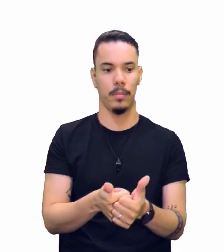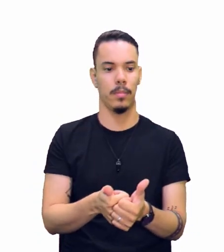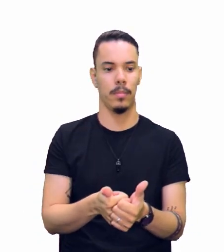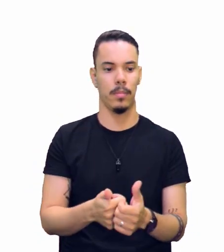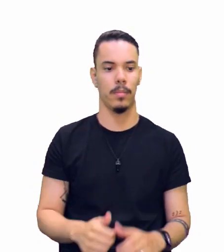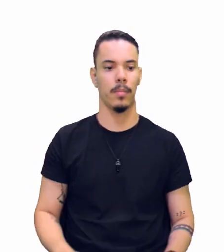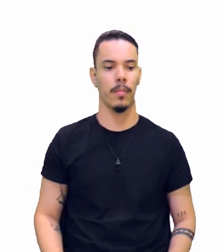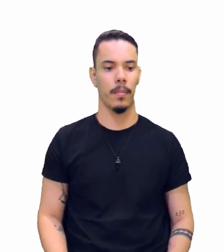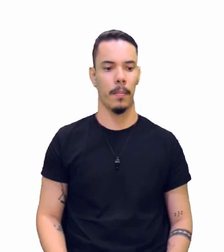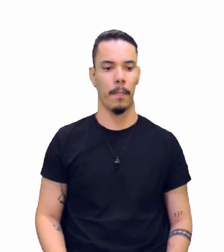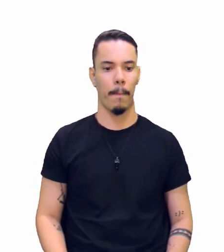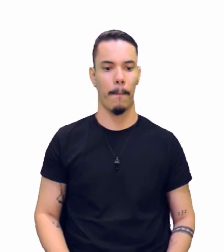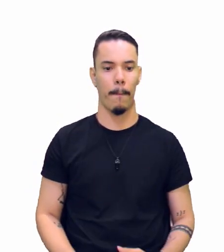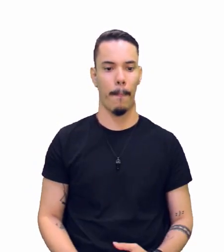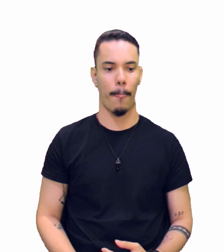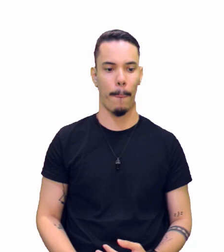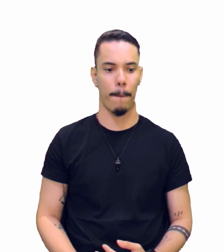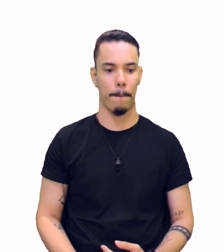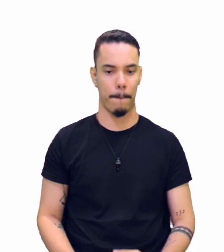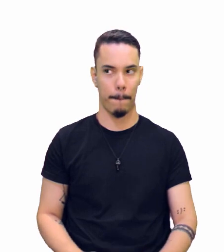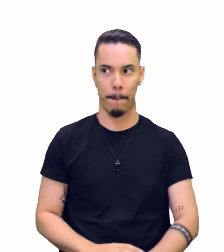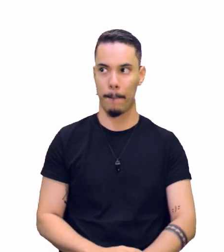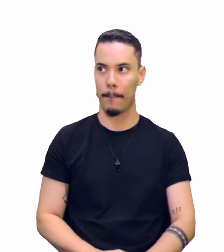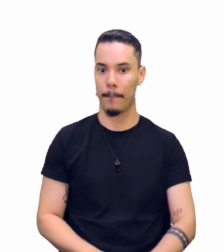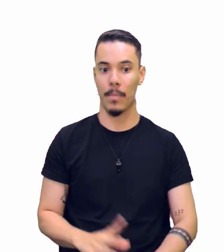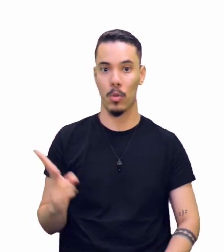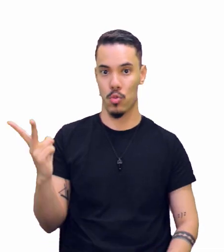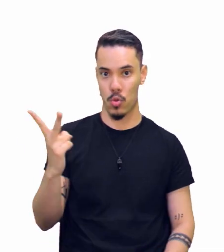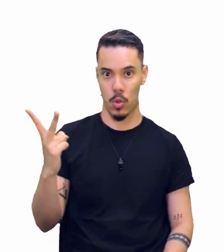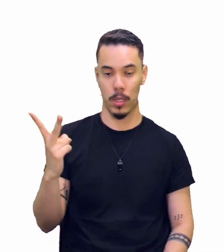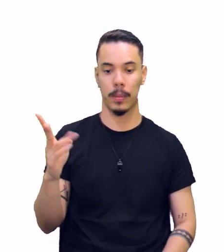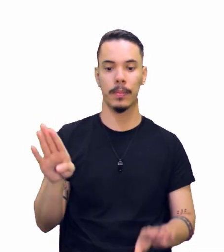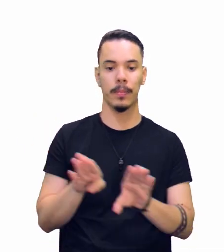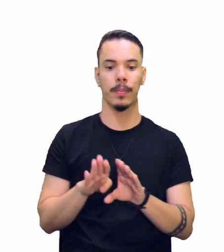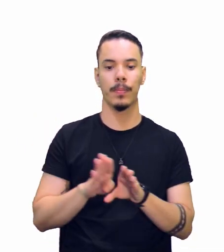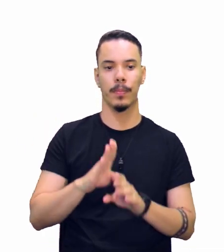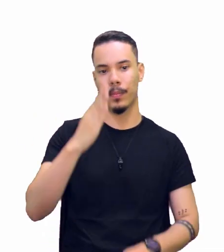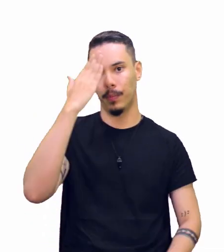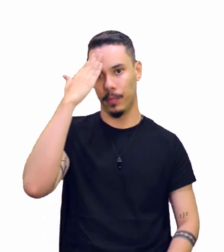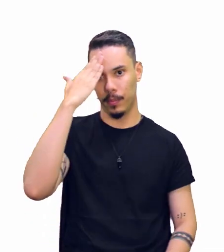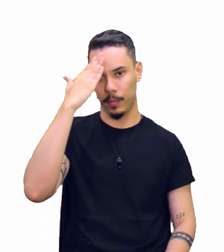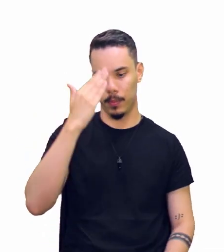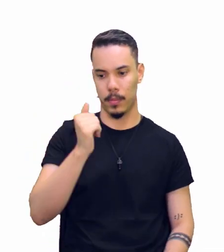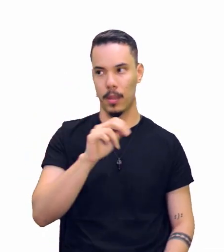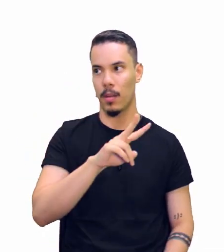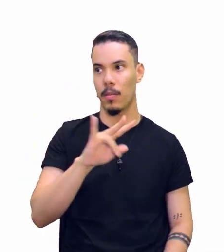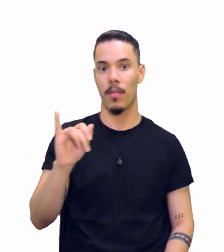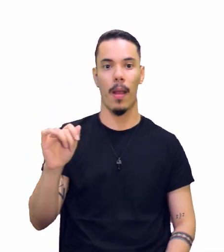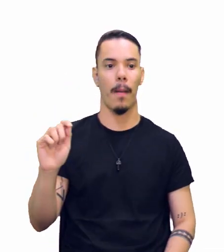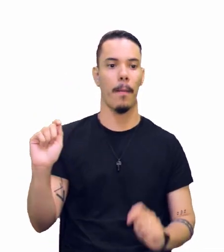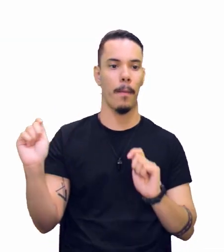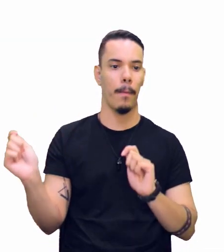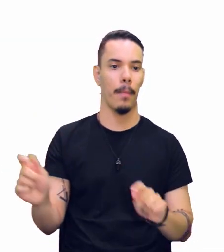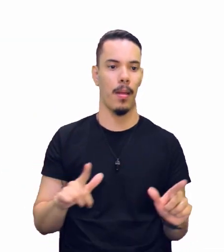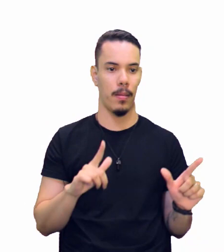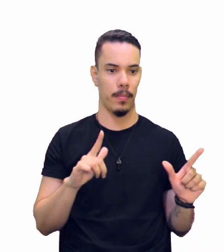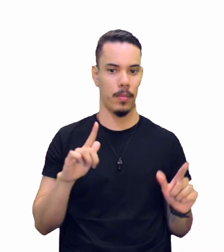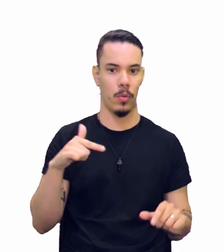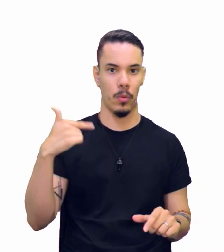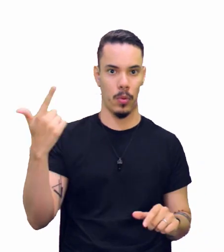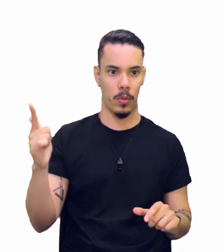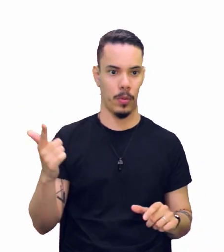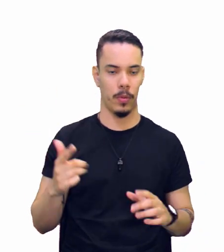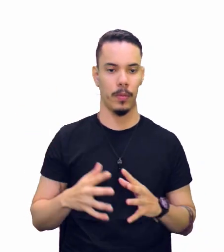simple present, que são esses dois, o do e o does. Sabendo disso, vamos para a próxima página do slide. Olha